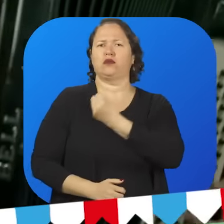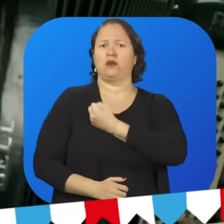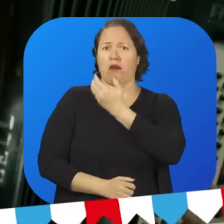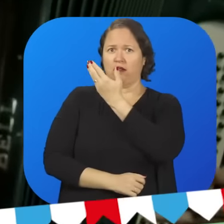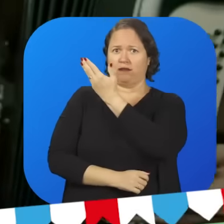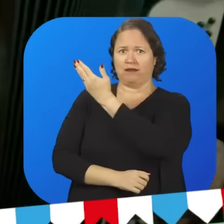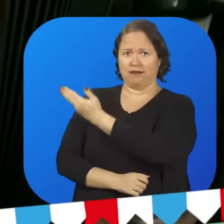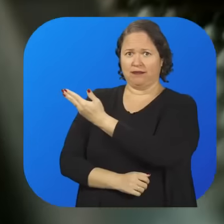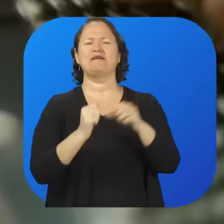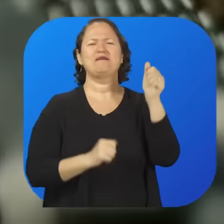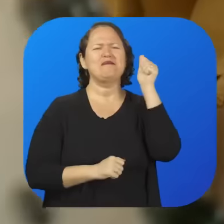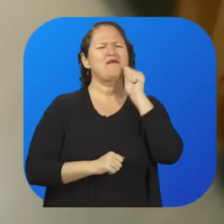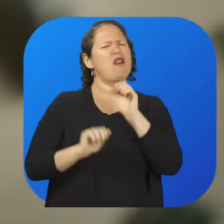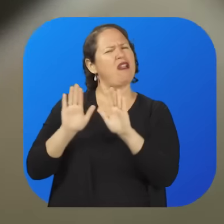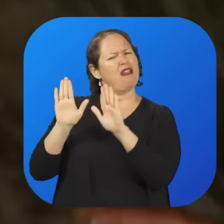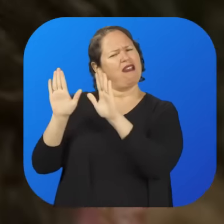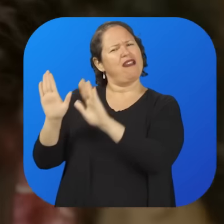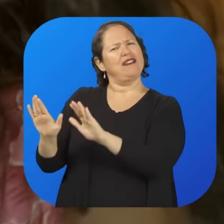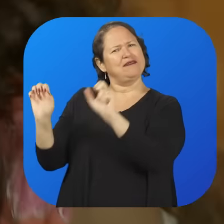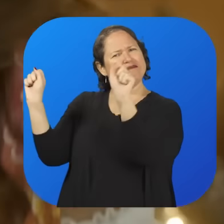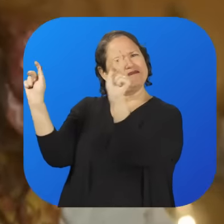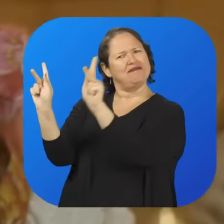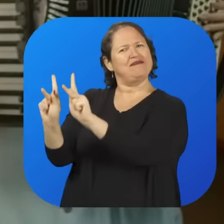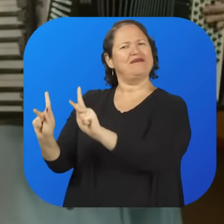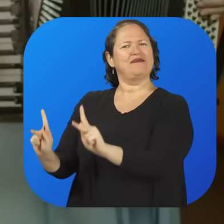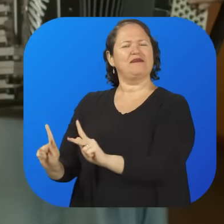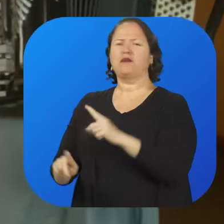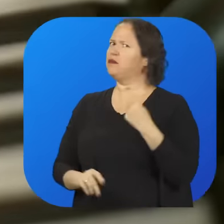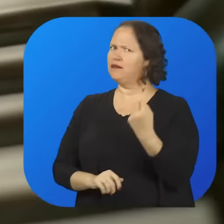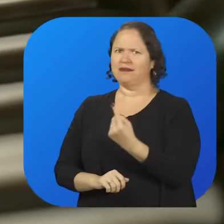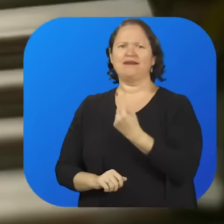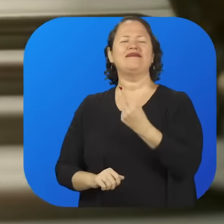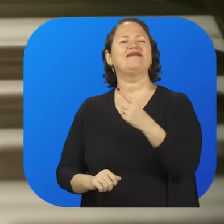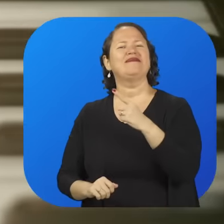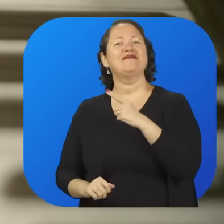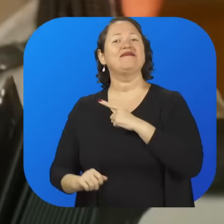ligue 190. Deixa elas em paz, deixa elas em